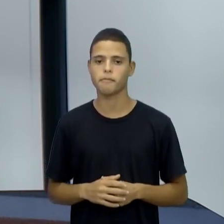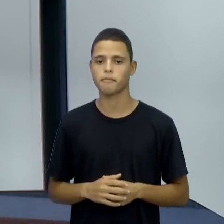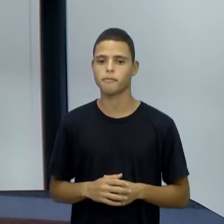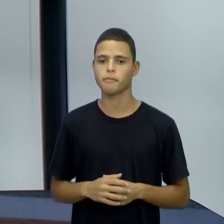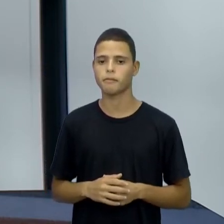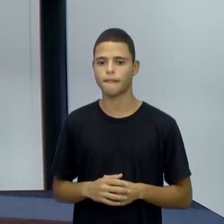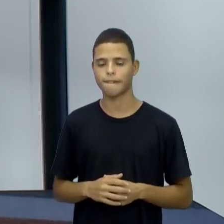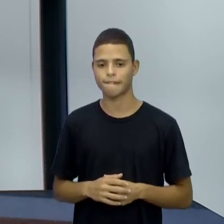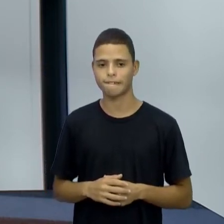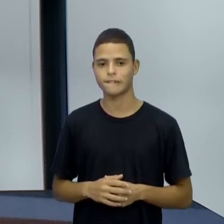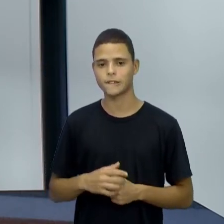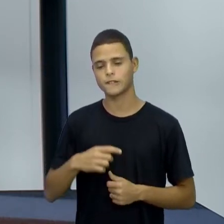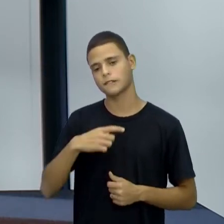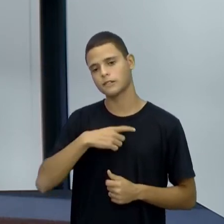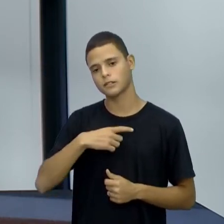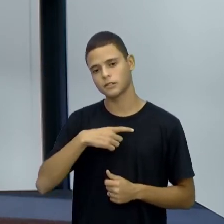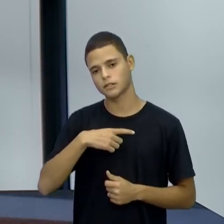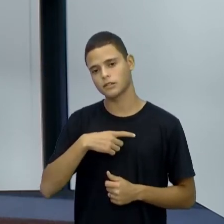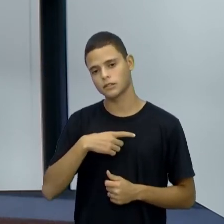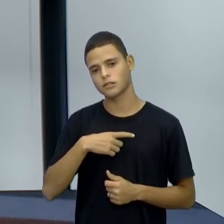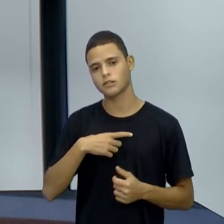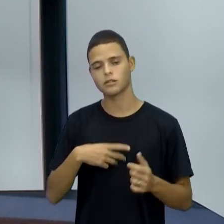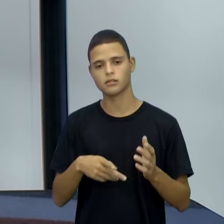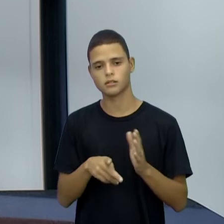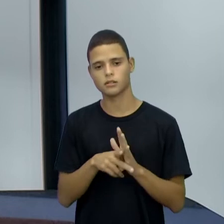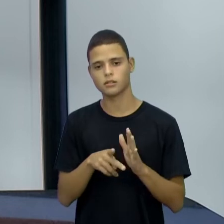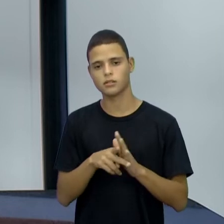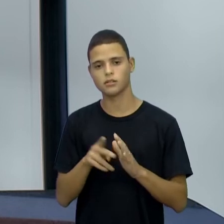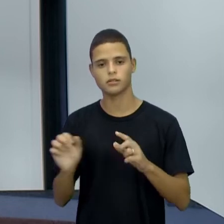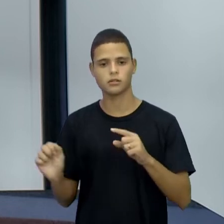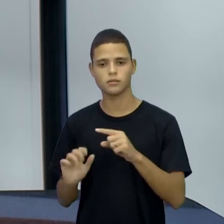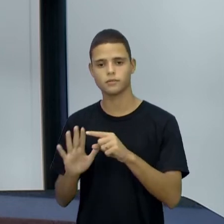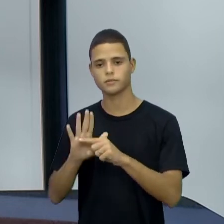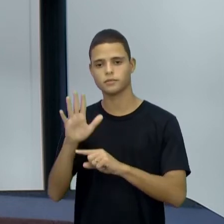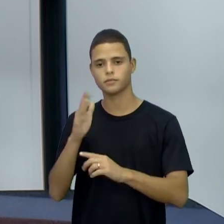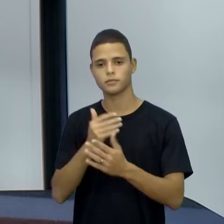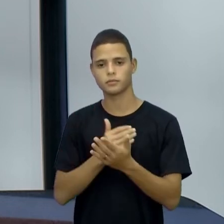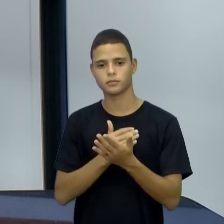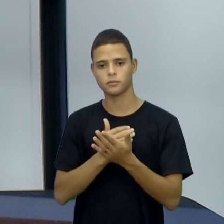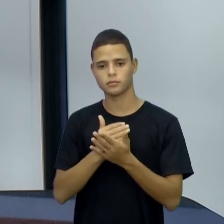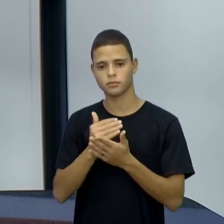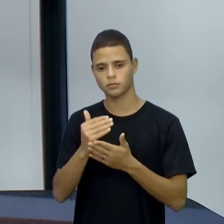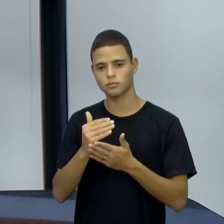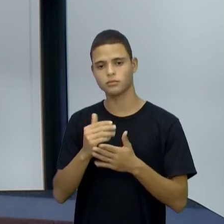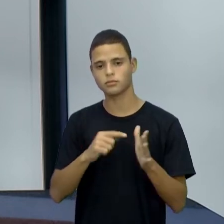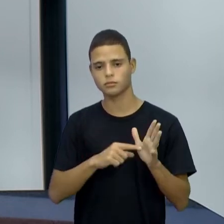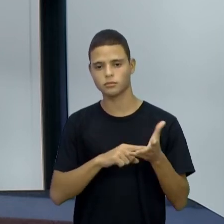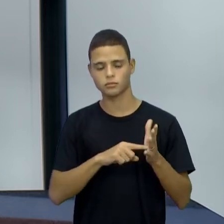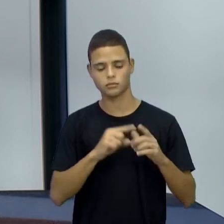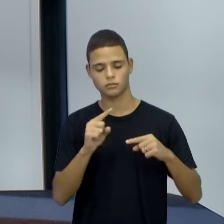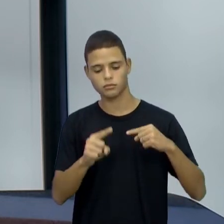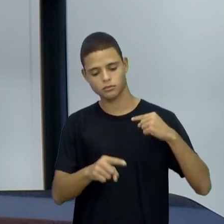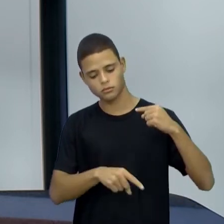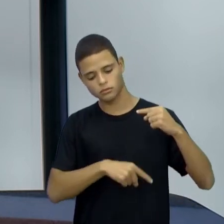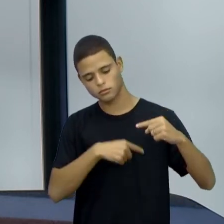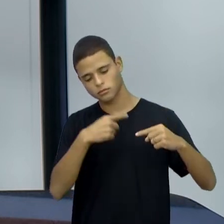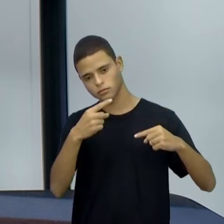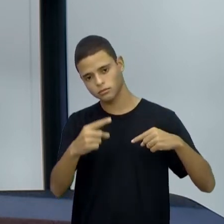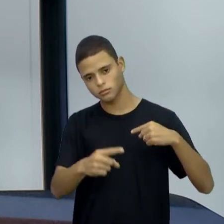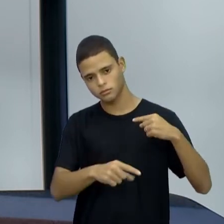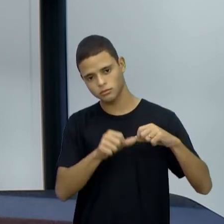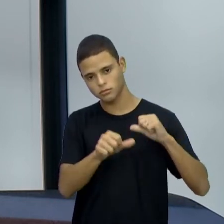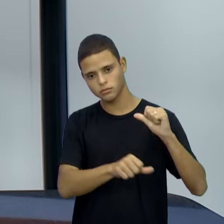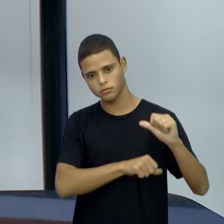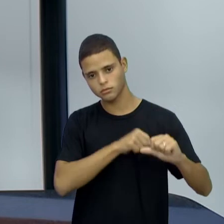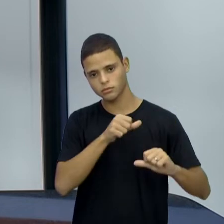o ar que está na forma gasosa começa a subir, gira a turbina está